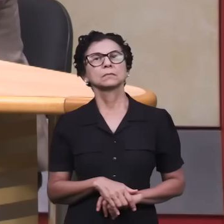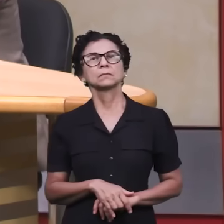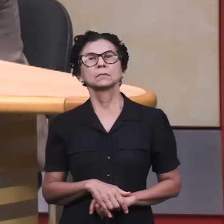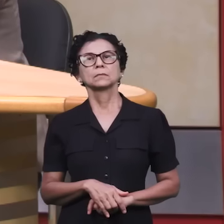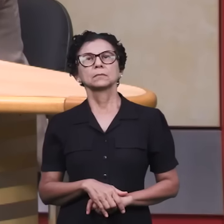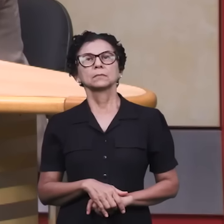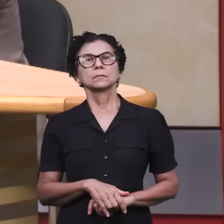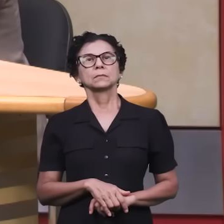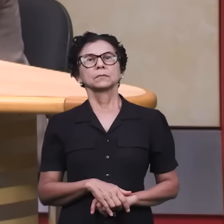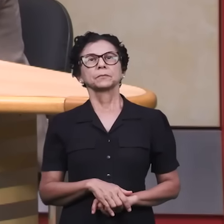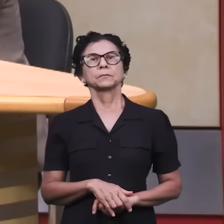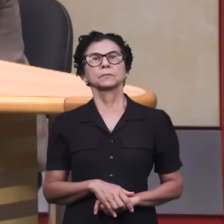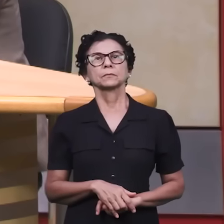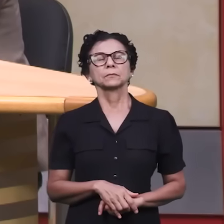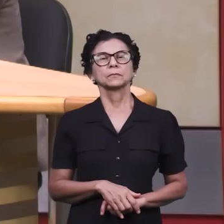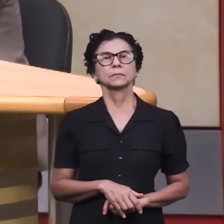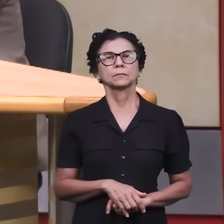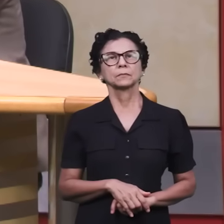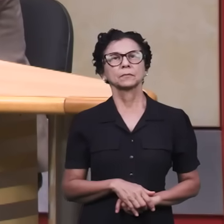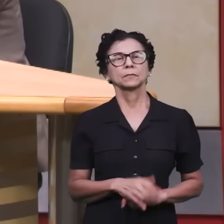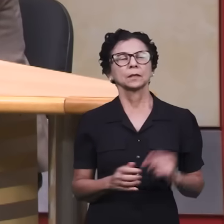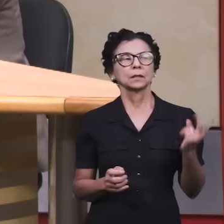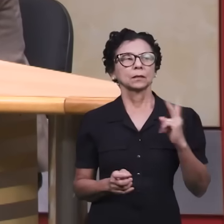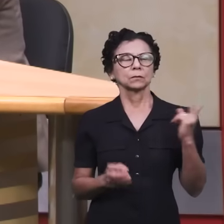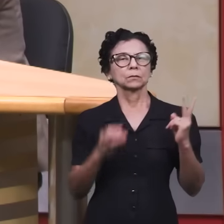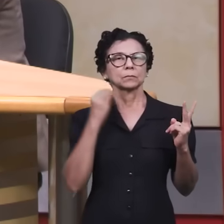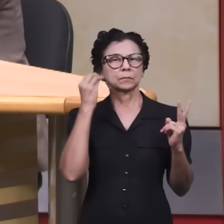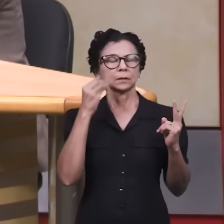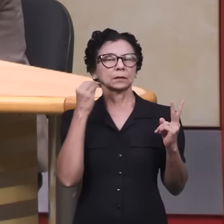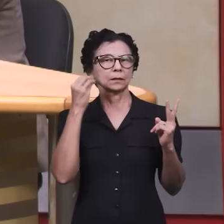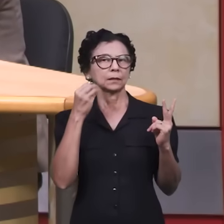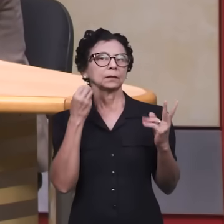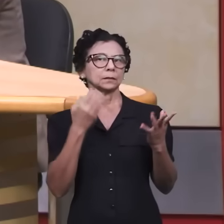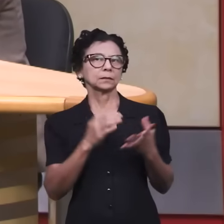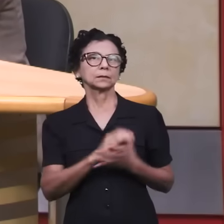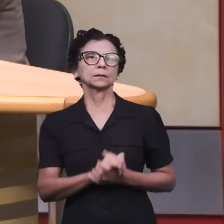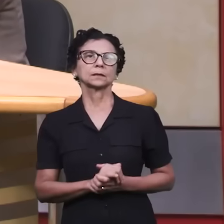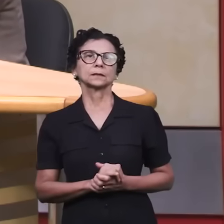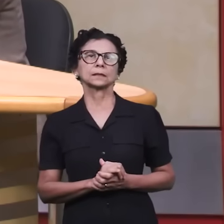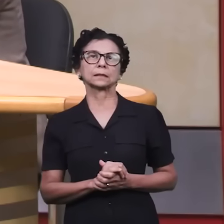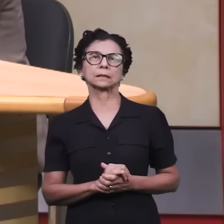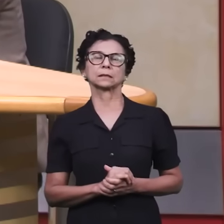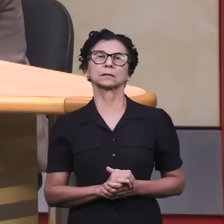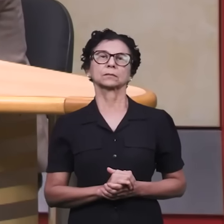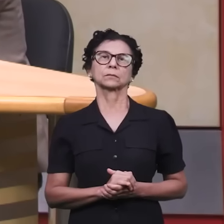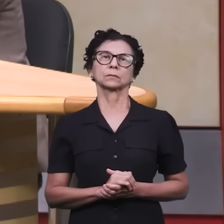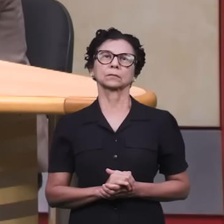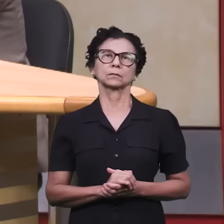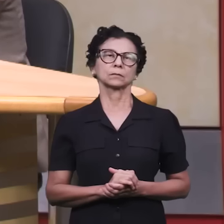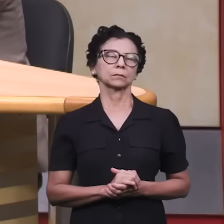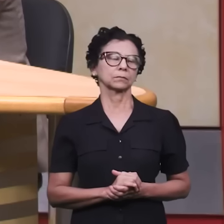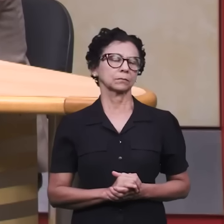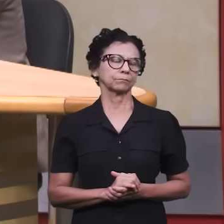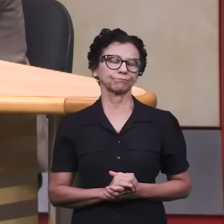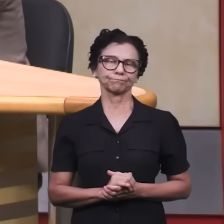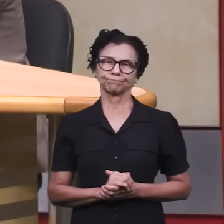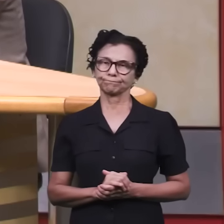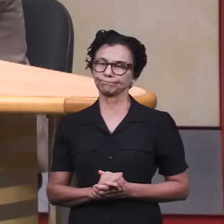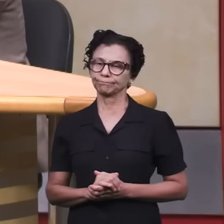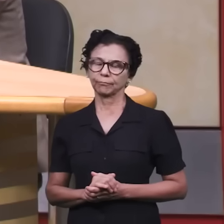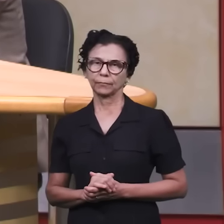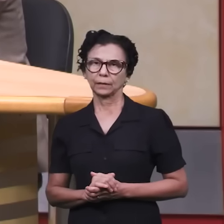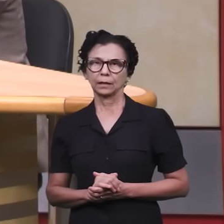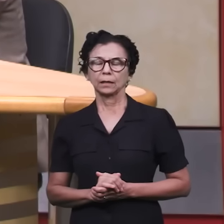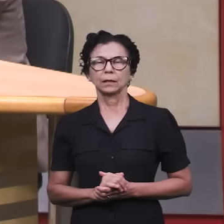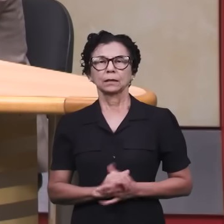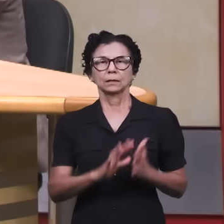muito bom. E percebam que essas duas experiências aqui que foram abordadas, elas estão em lados diversos da